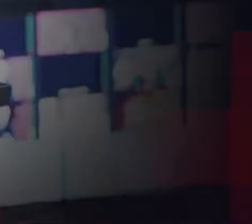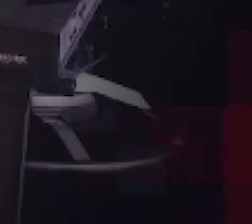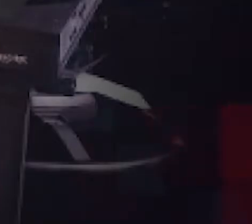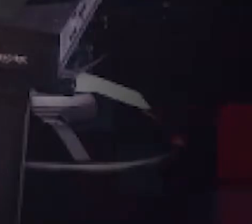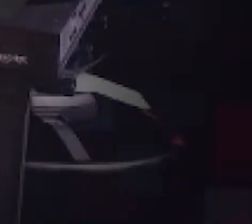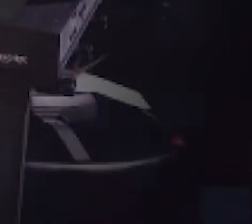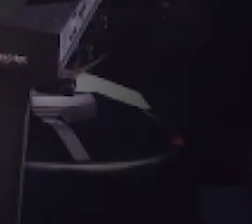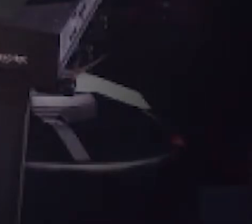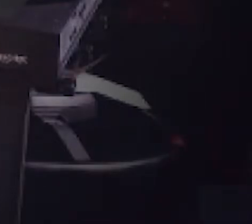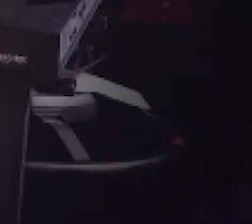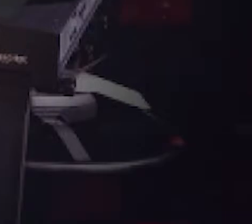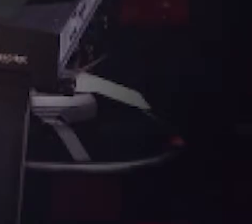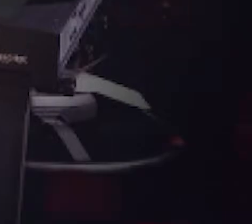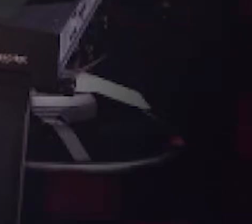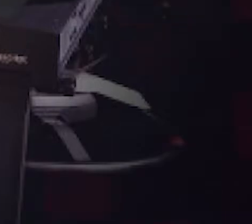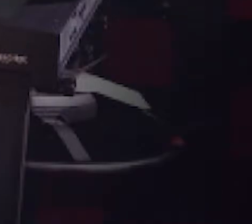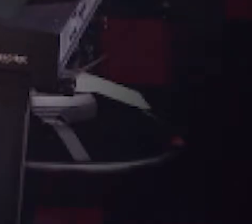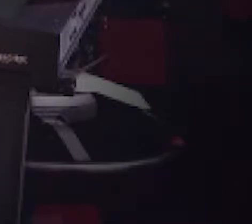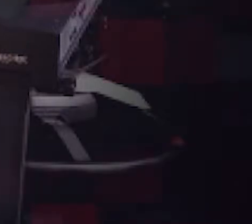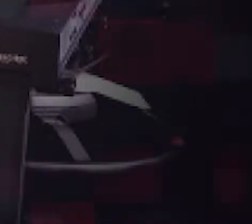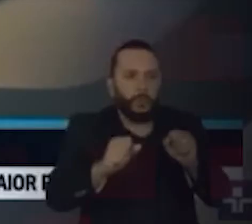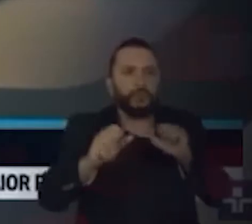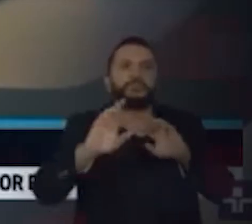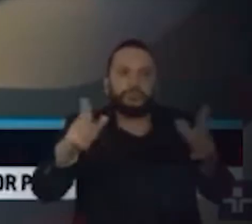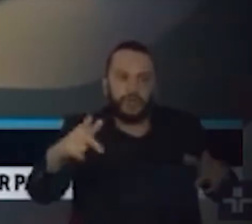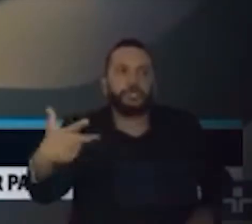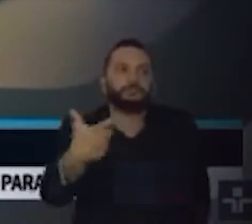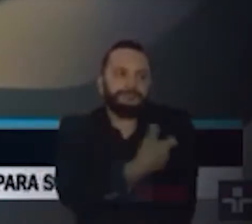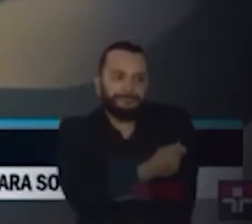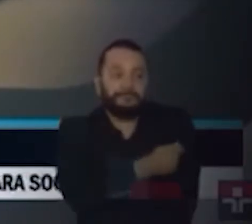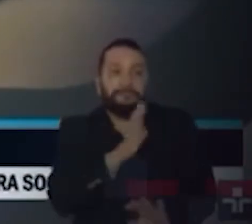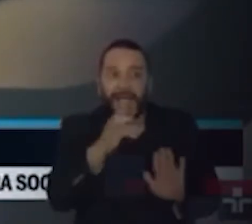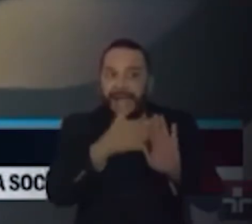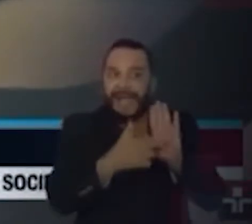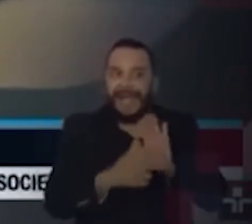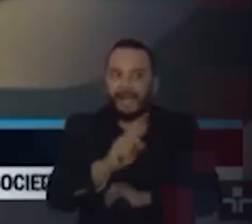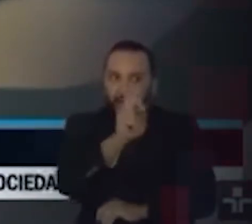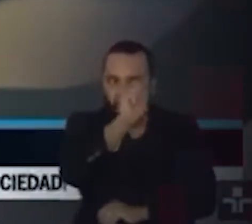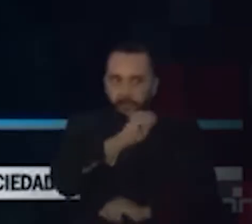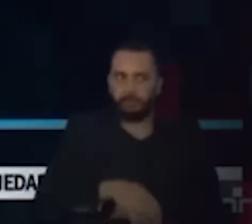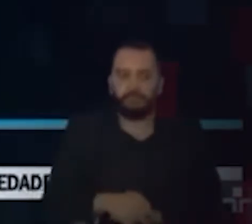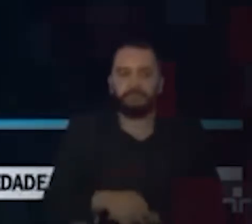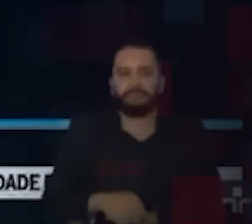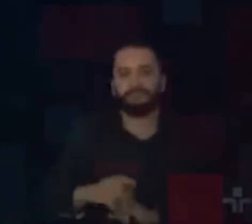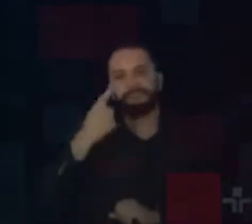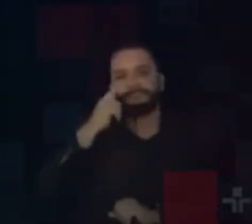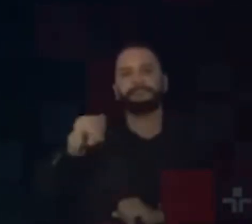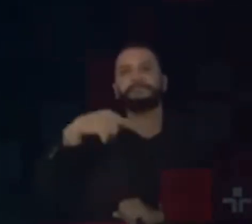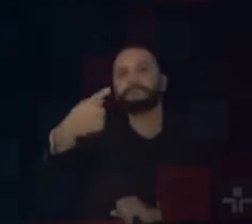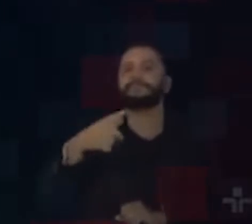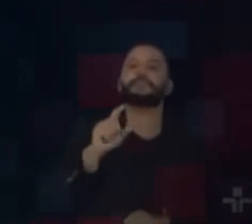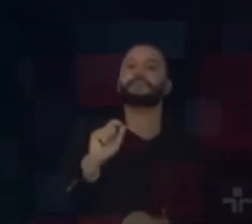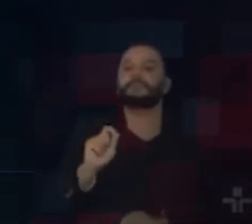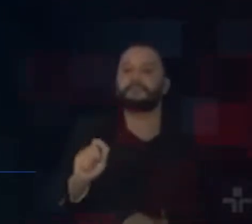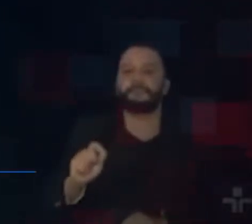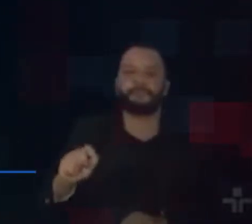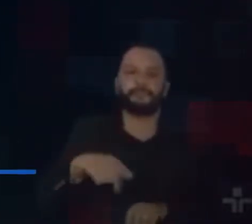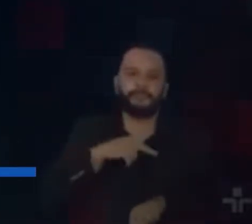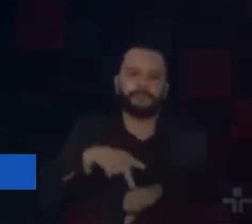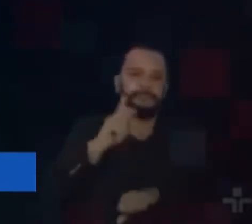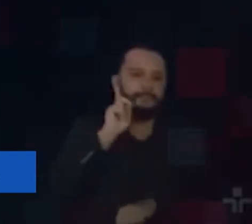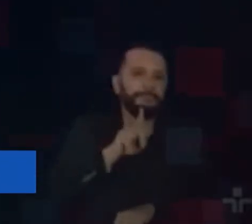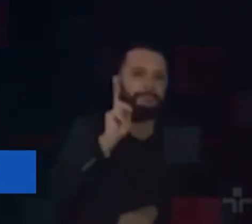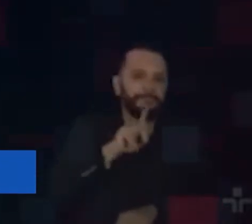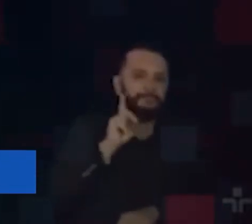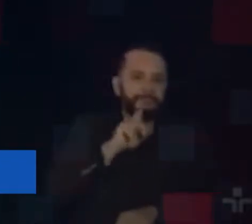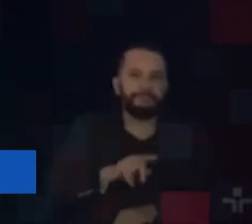ruim é quando esse sistema cai e o apresentador perde a noção total do que ler. E veja em instantes, Estados Unidos mudam...